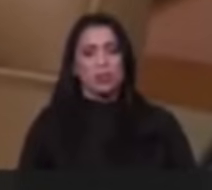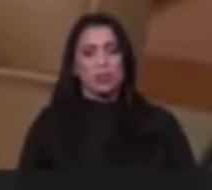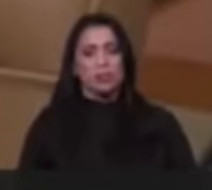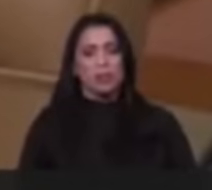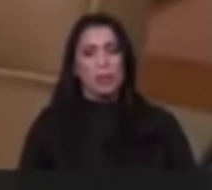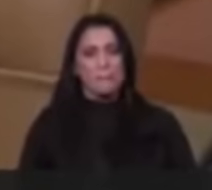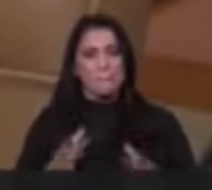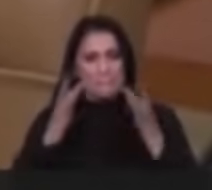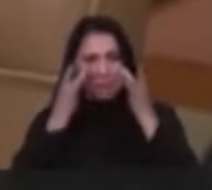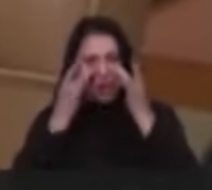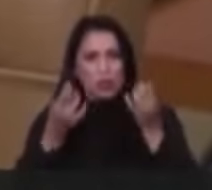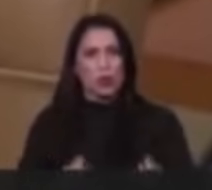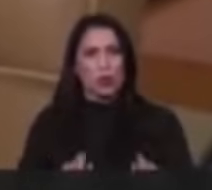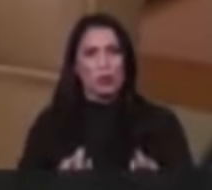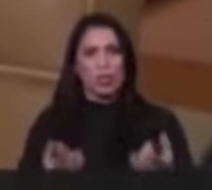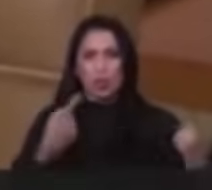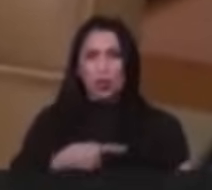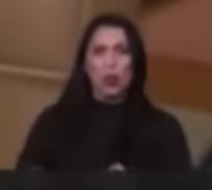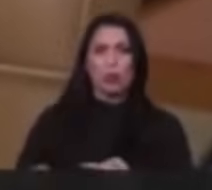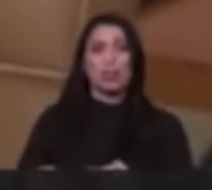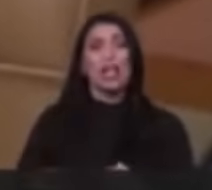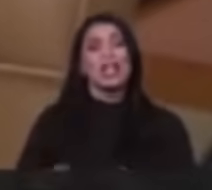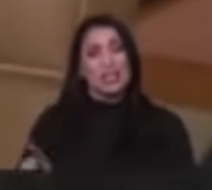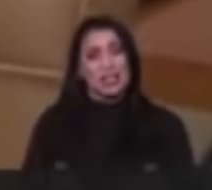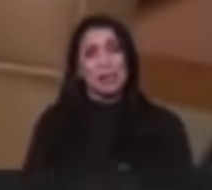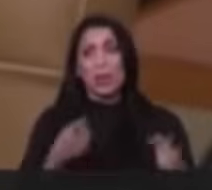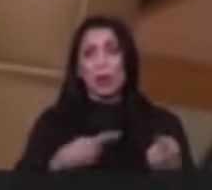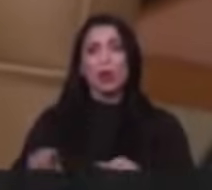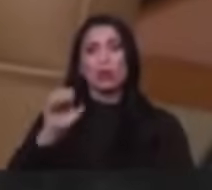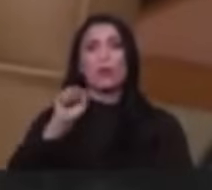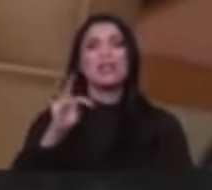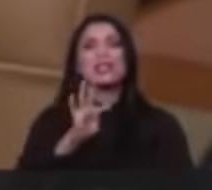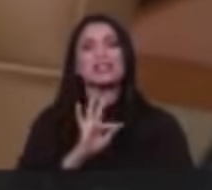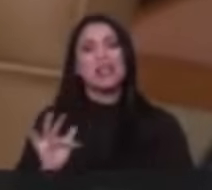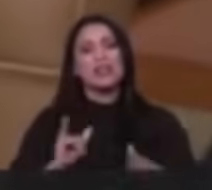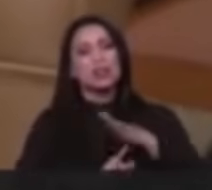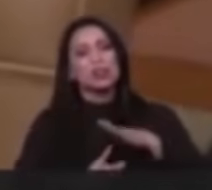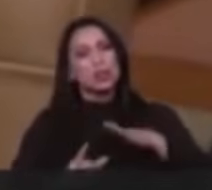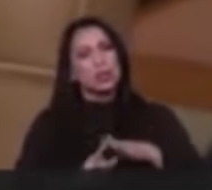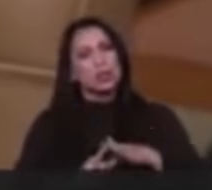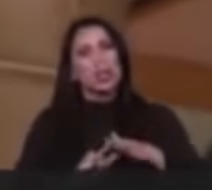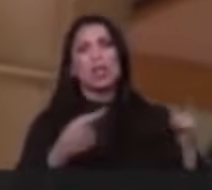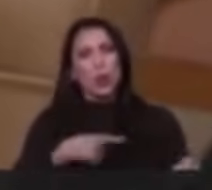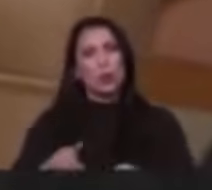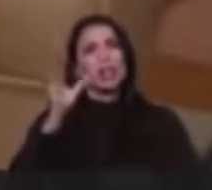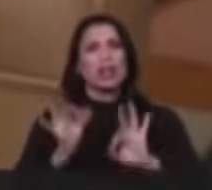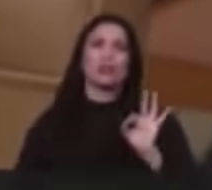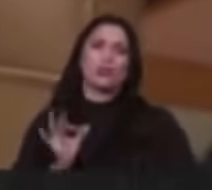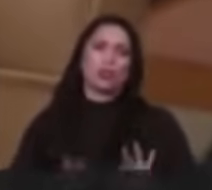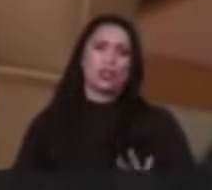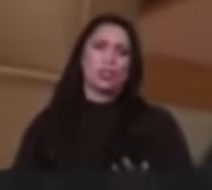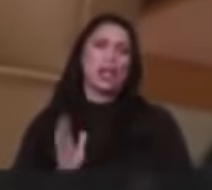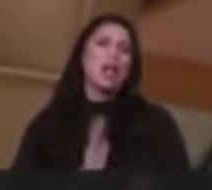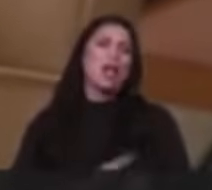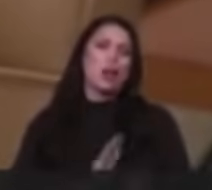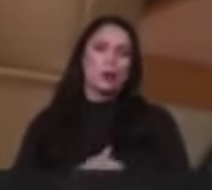pessoalmente, ofendendo institucionalmente o Supremo Tribunal Federal e ofendendo institucionalmente a própria justiça. Então, é um